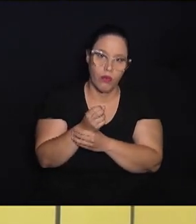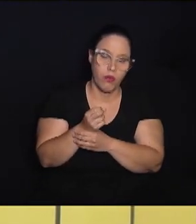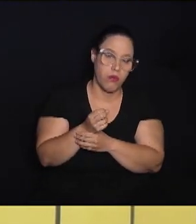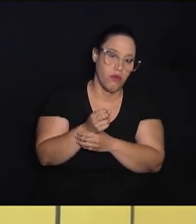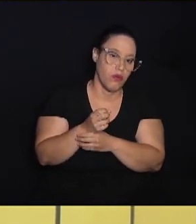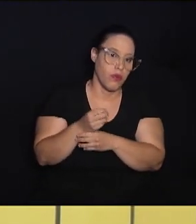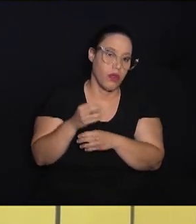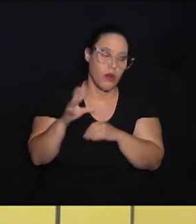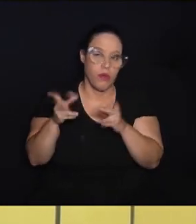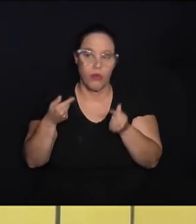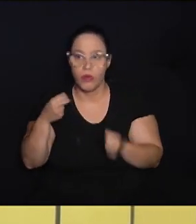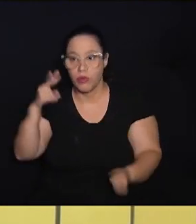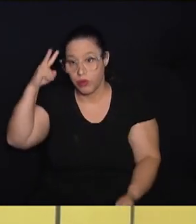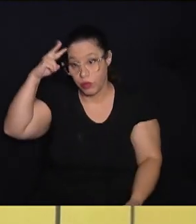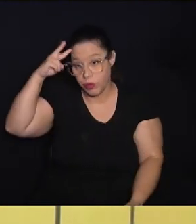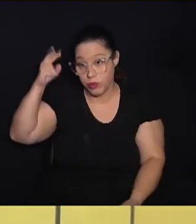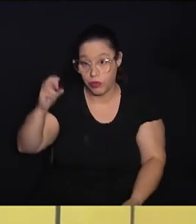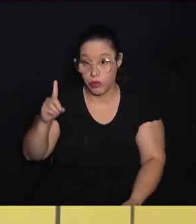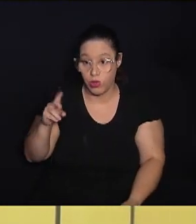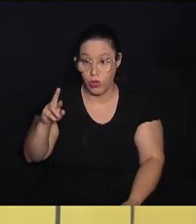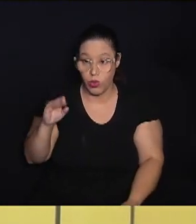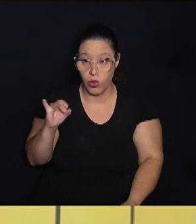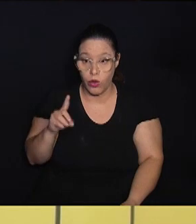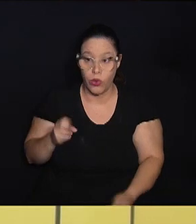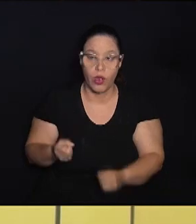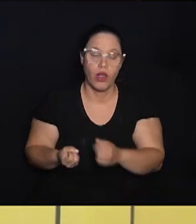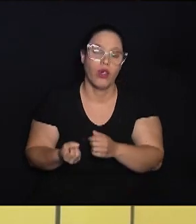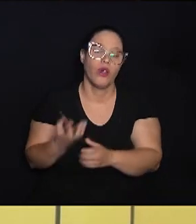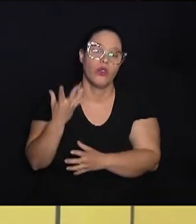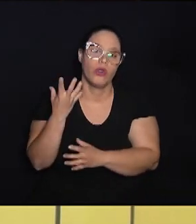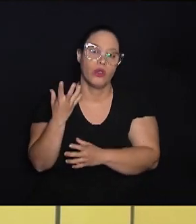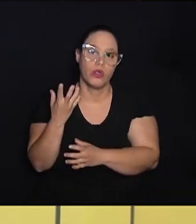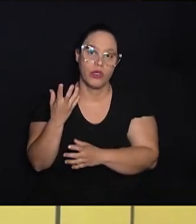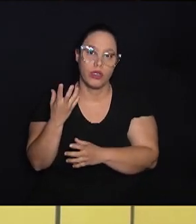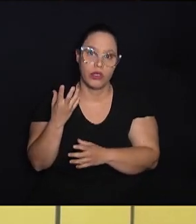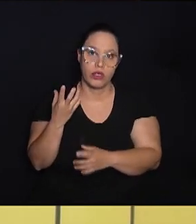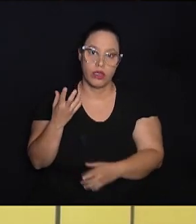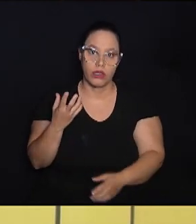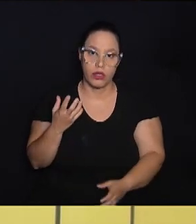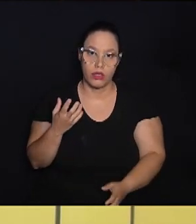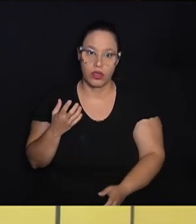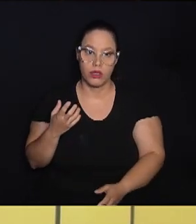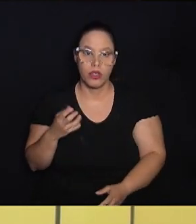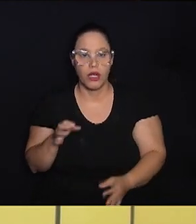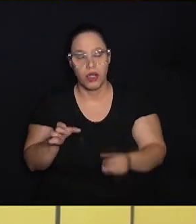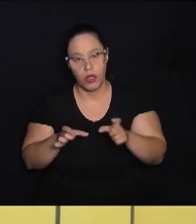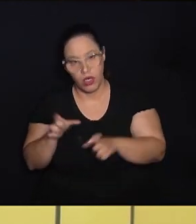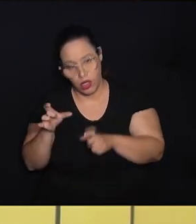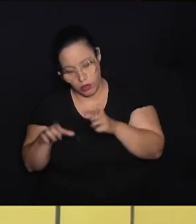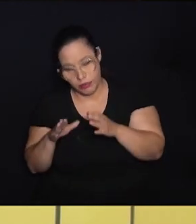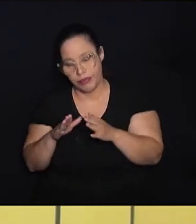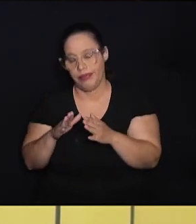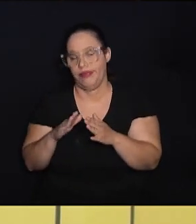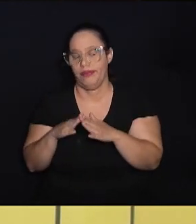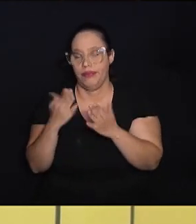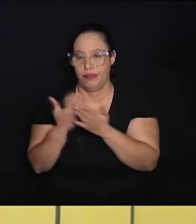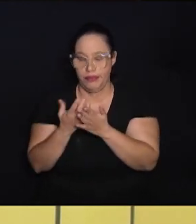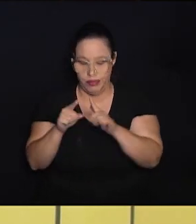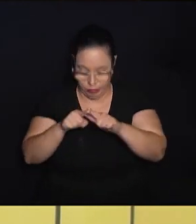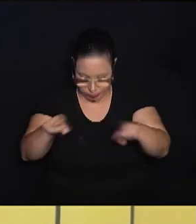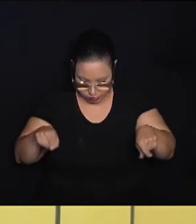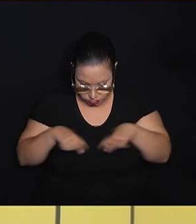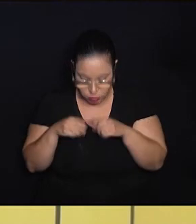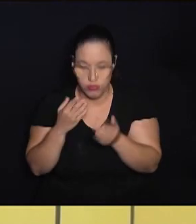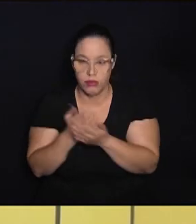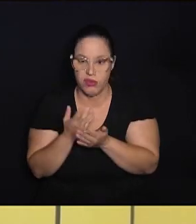de sala de aula não necessariamente dele pessoas uma um veícul é ele era um veículo mas muitas coisas que aconteciam em sala de aula